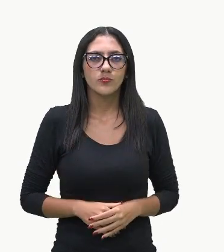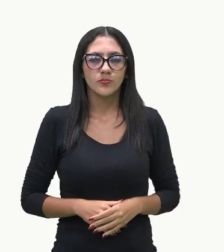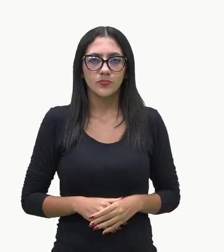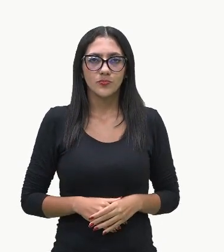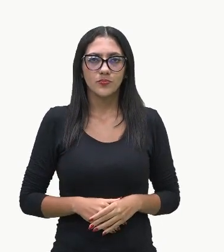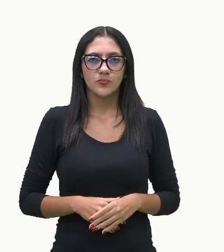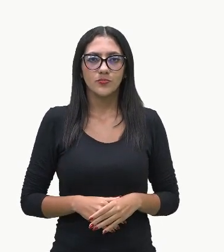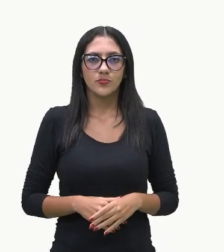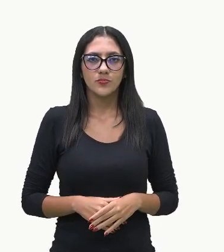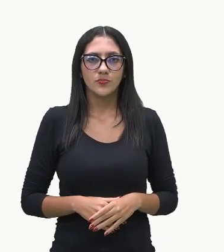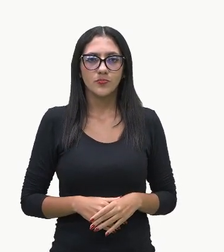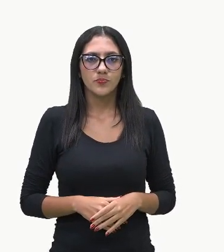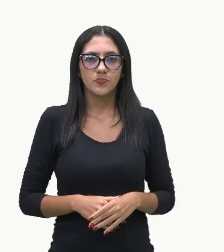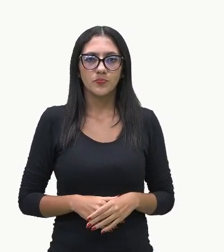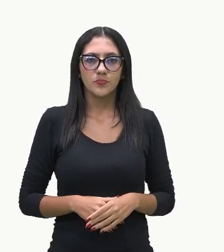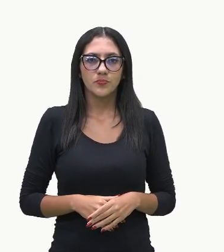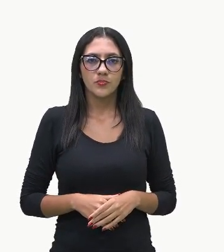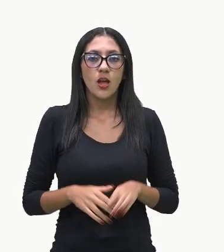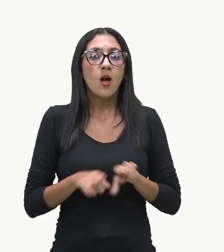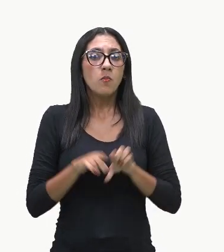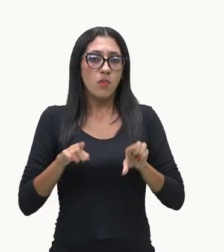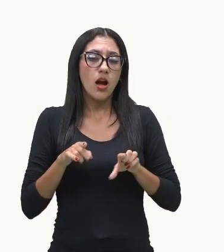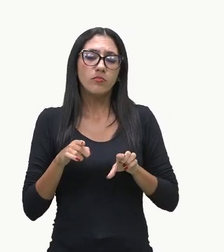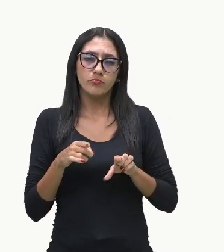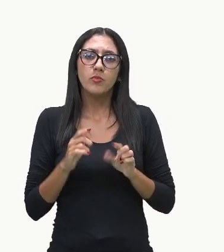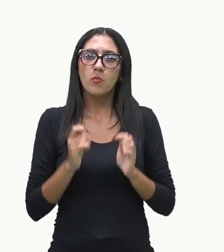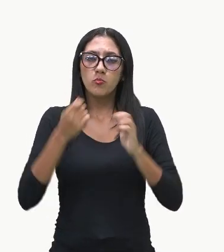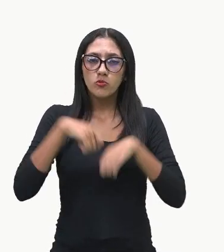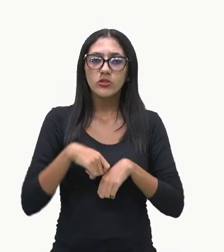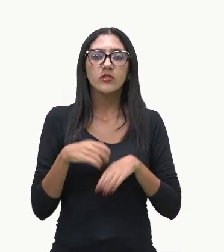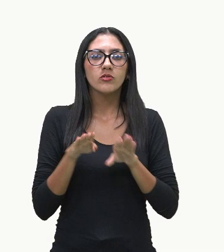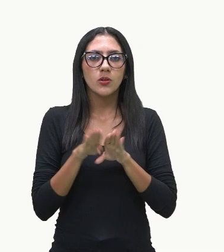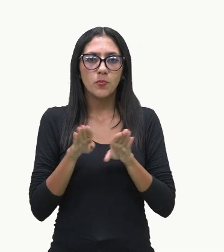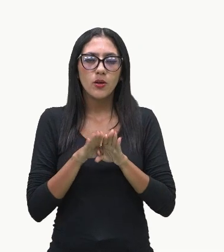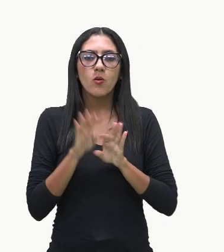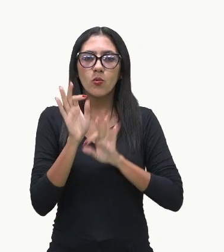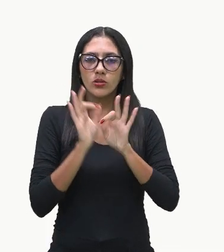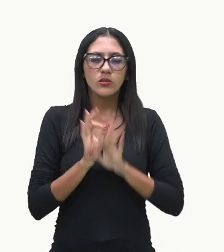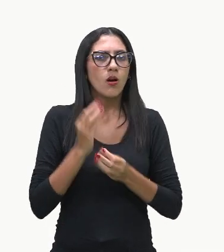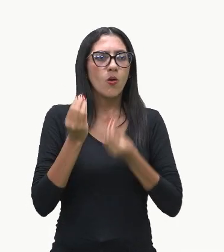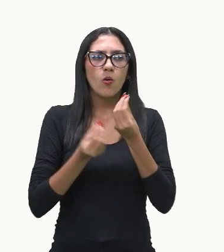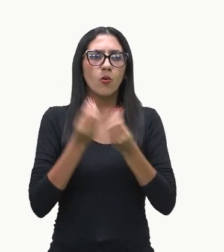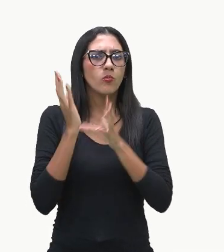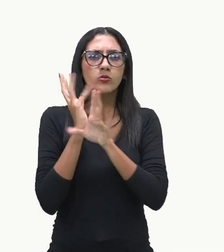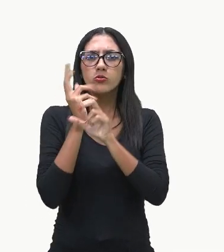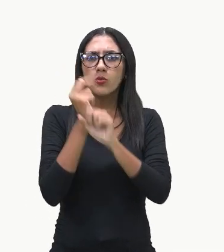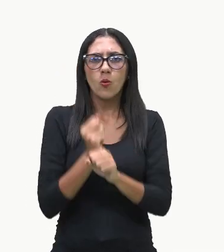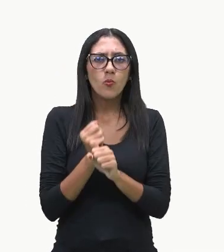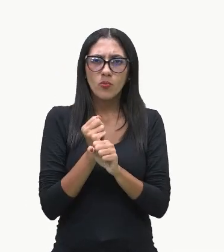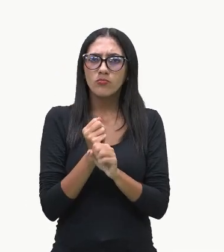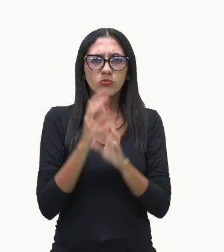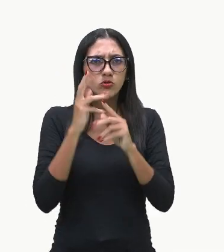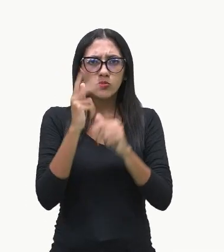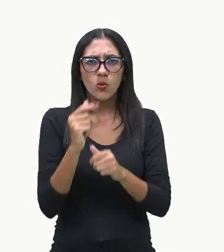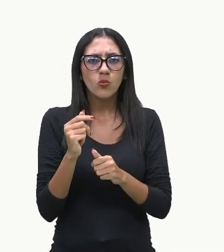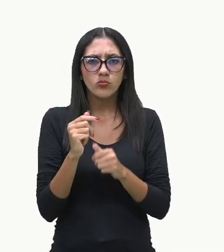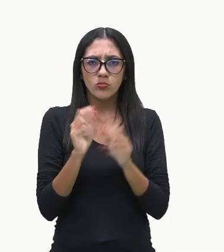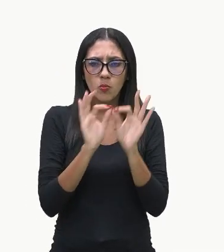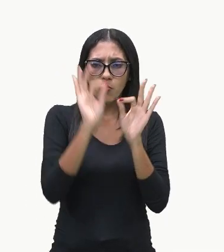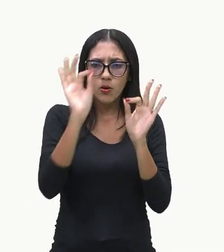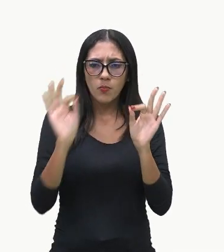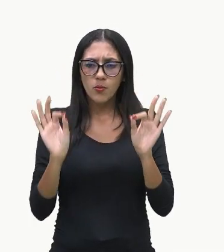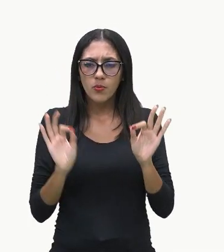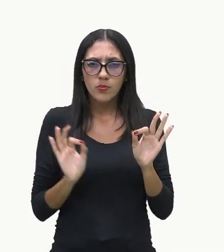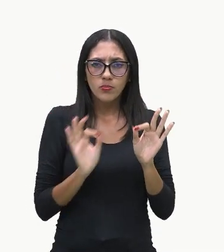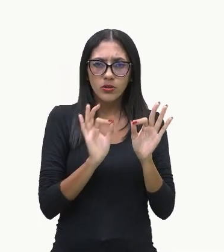temos como saber o valor da soma de todos esses 6 ângulos. Ah, professora, então eu tenho